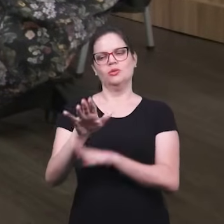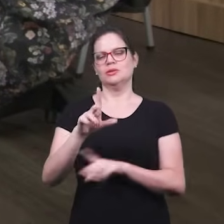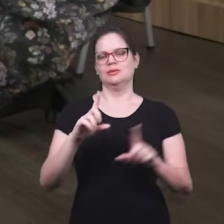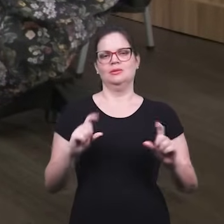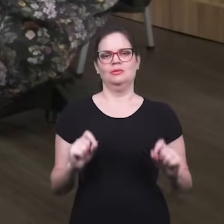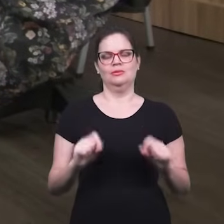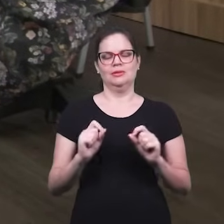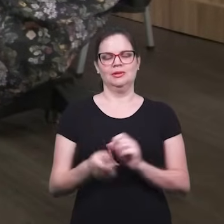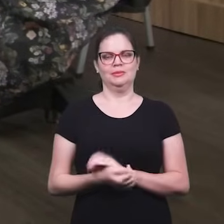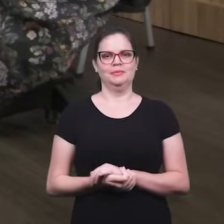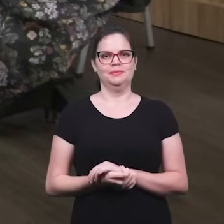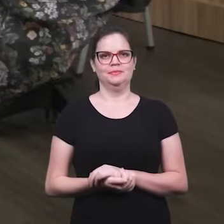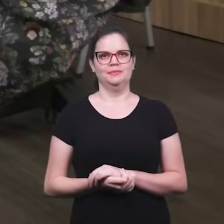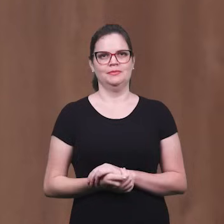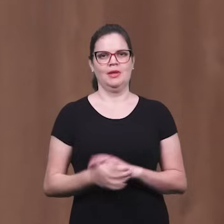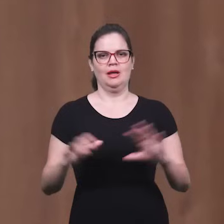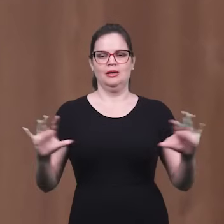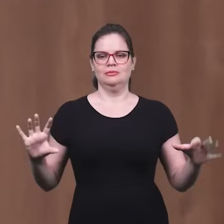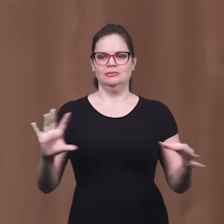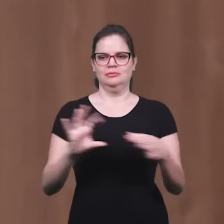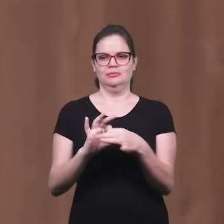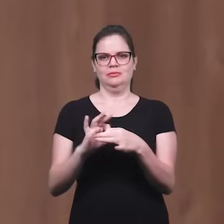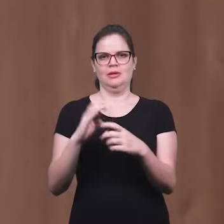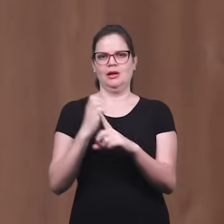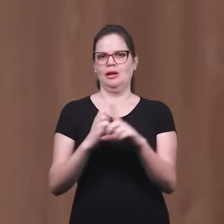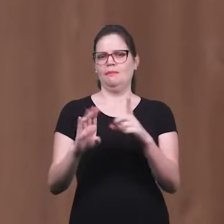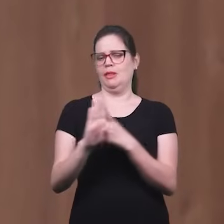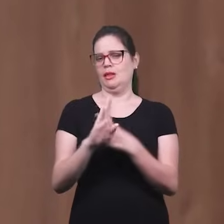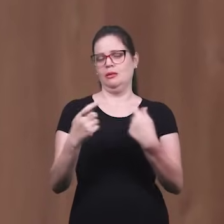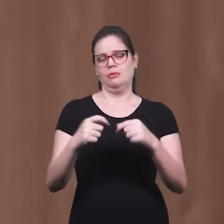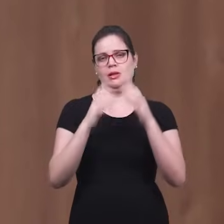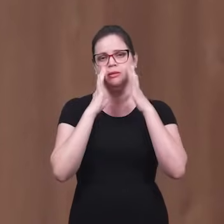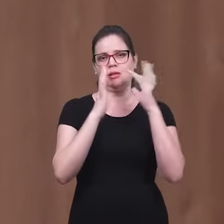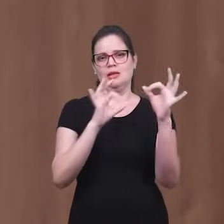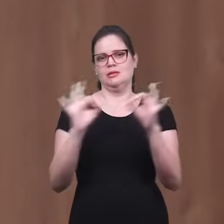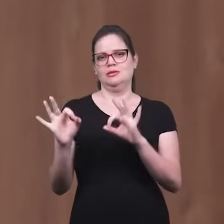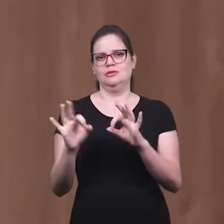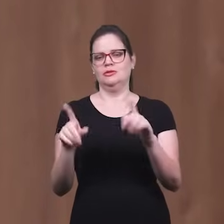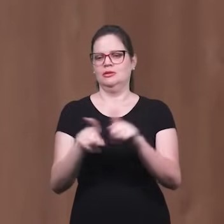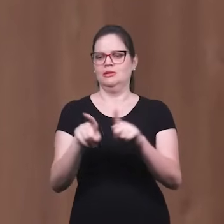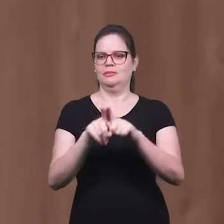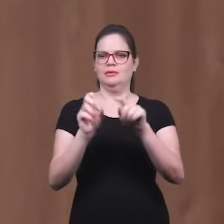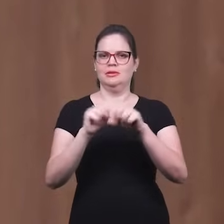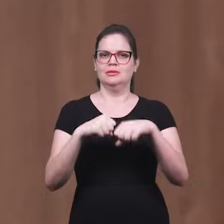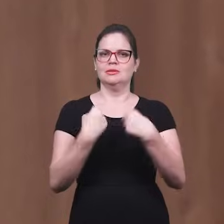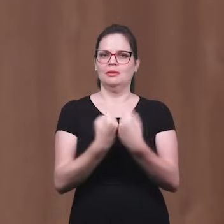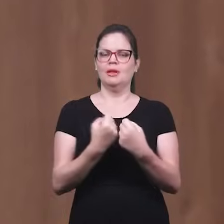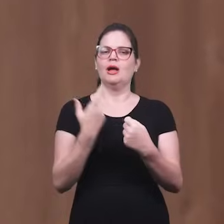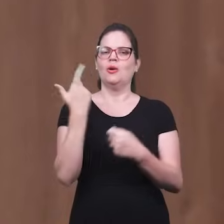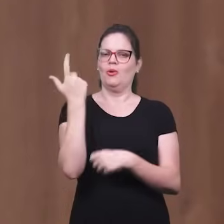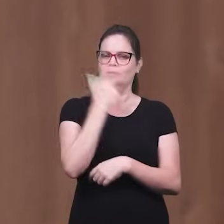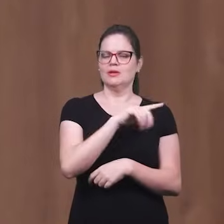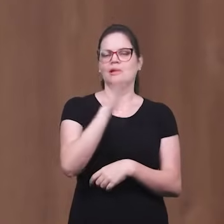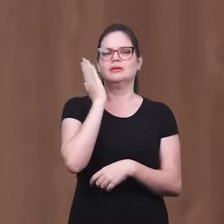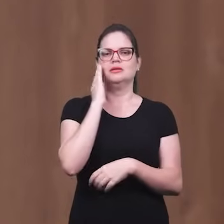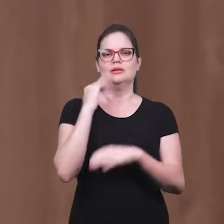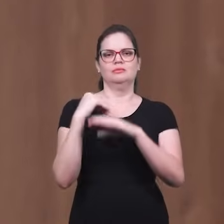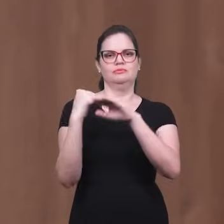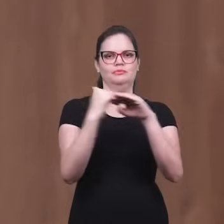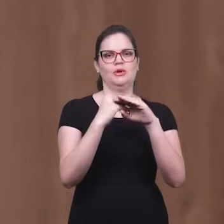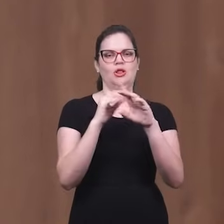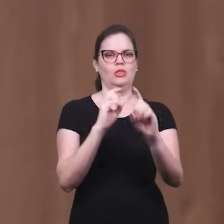aqui, é estarem ligados à escola bíblica e aos seminários. Ou seja,